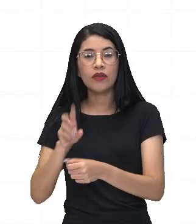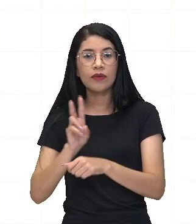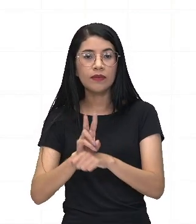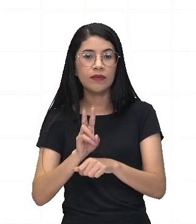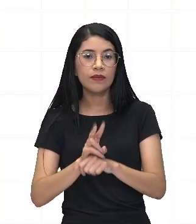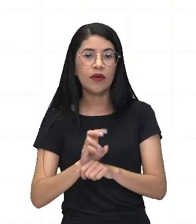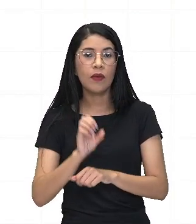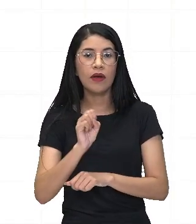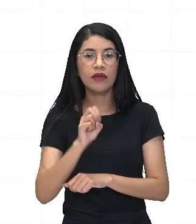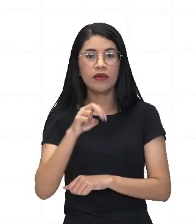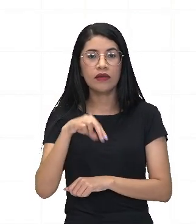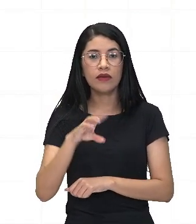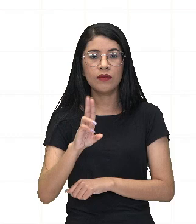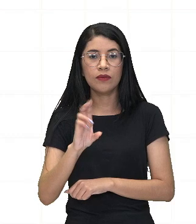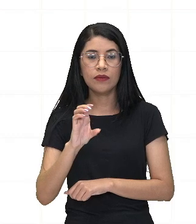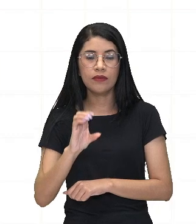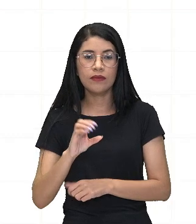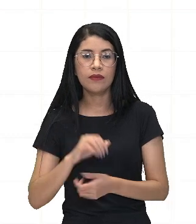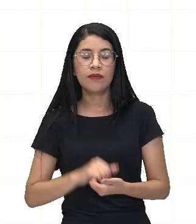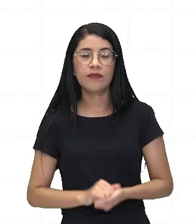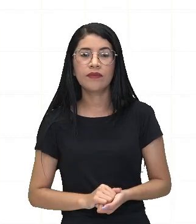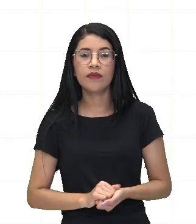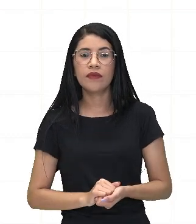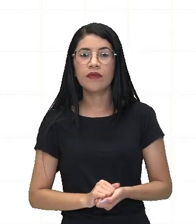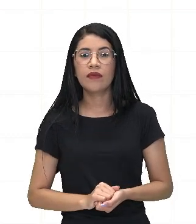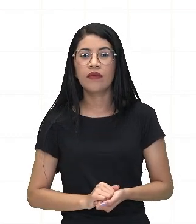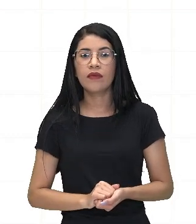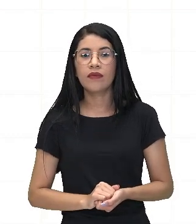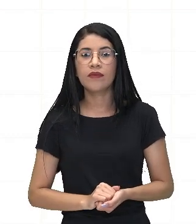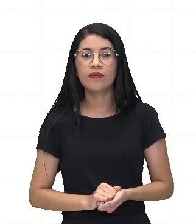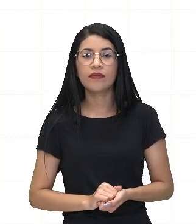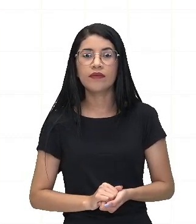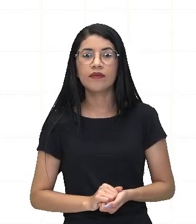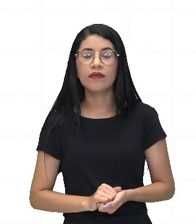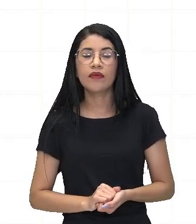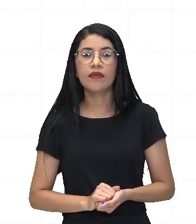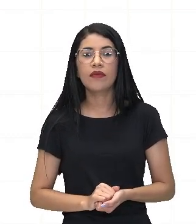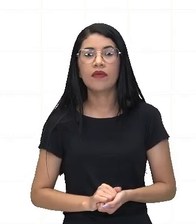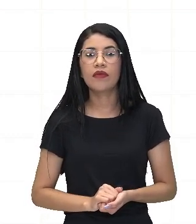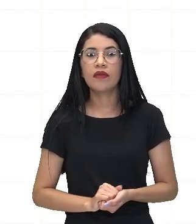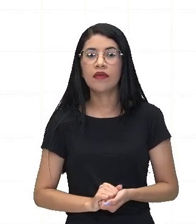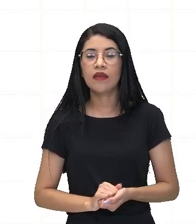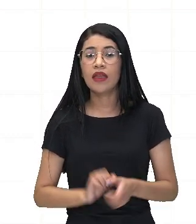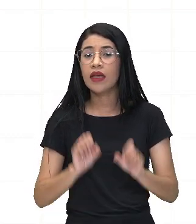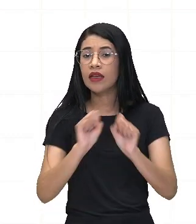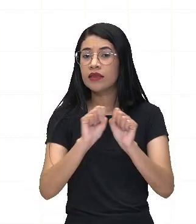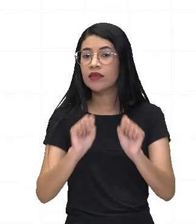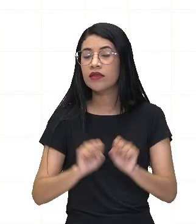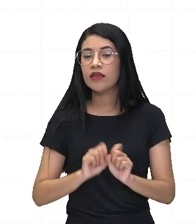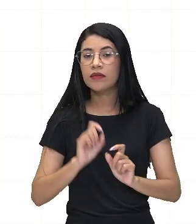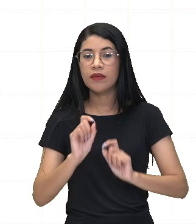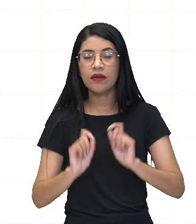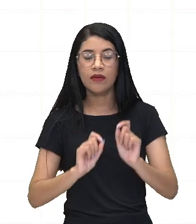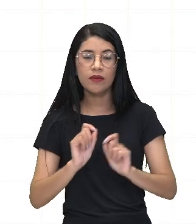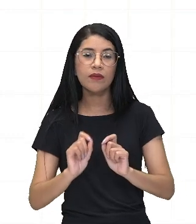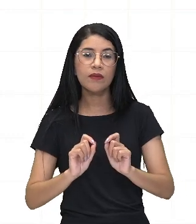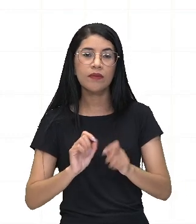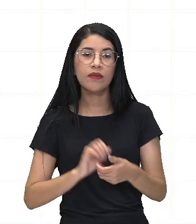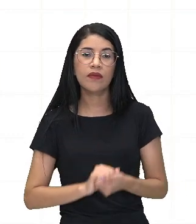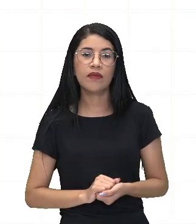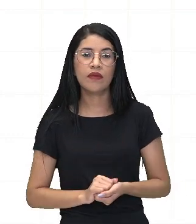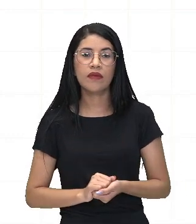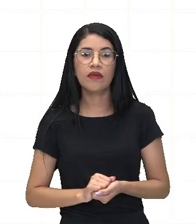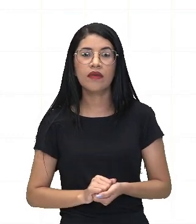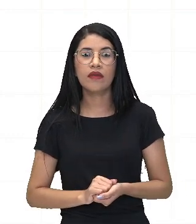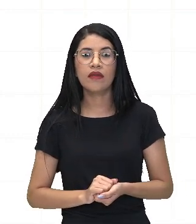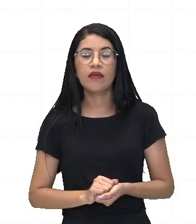né? O SNUC, que é a abreviação aí, né? Esse Sistema Nacional de Unidades de